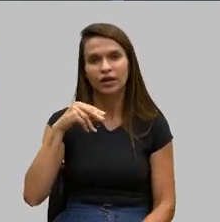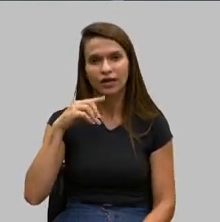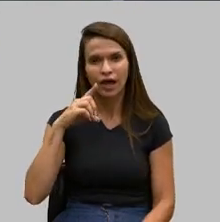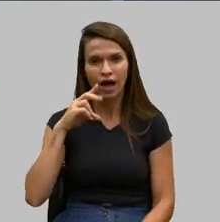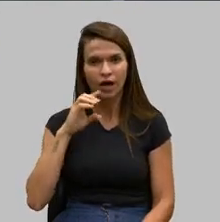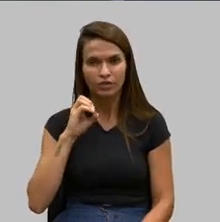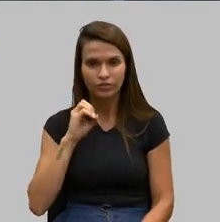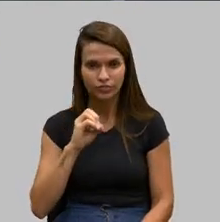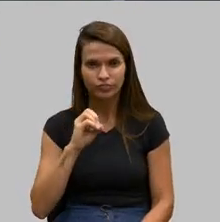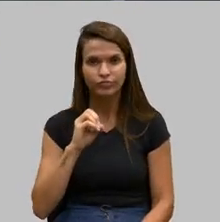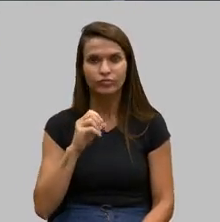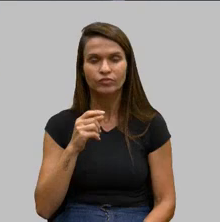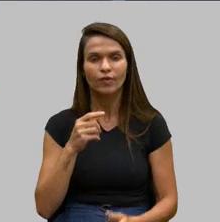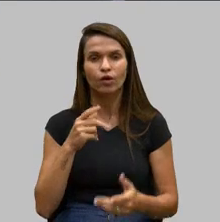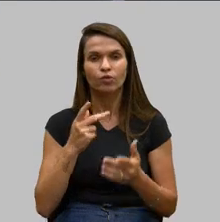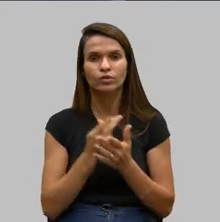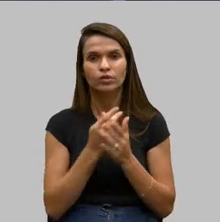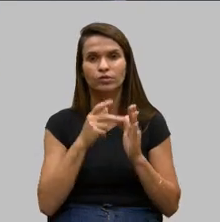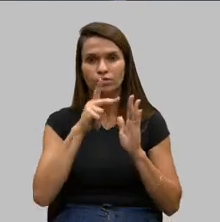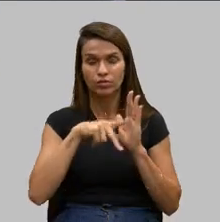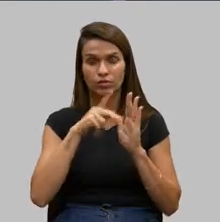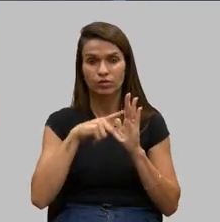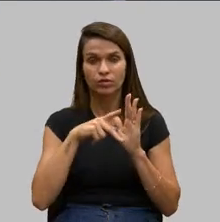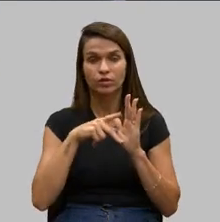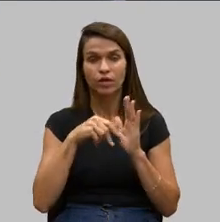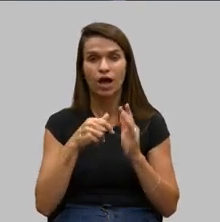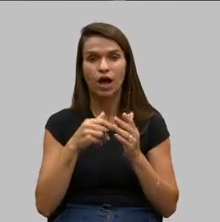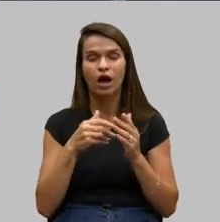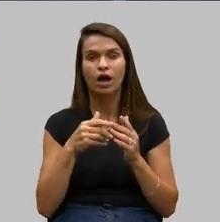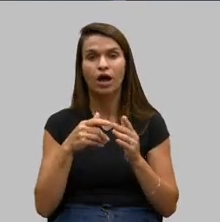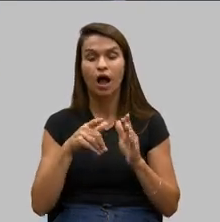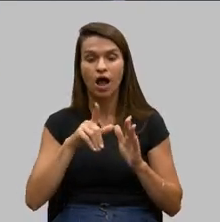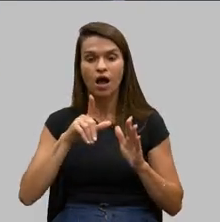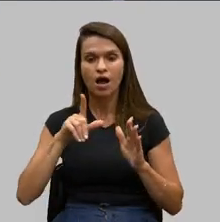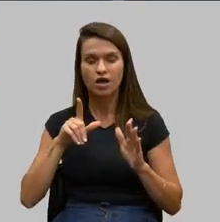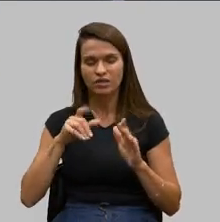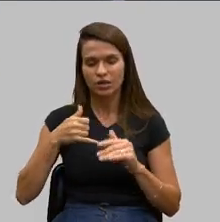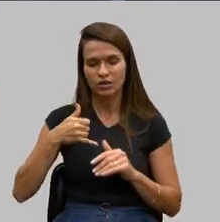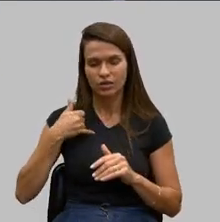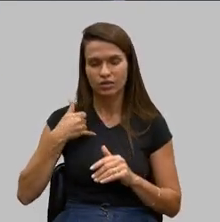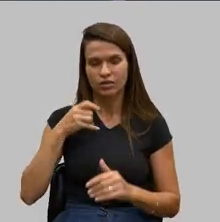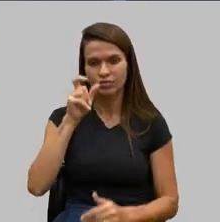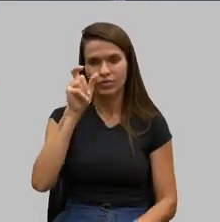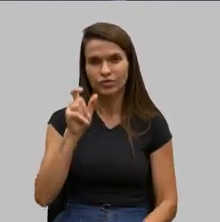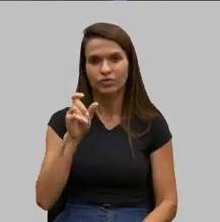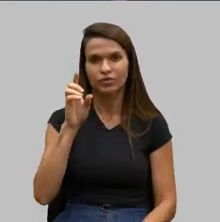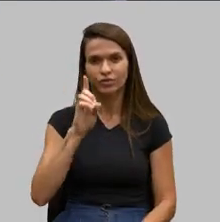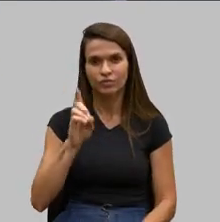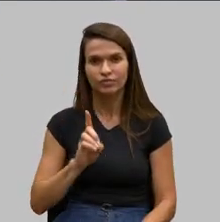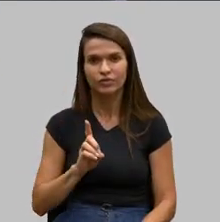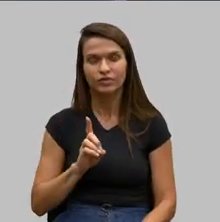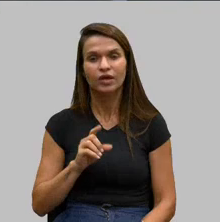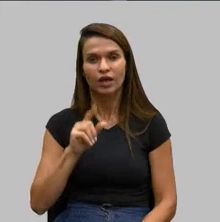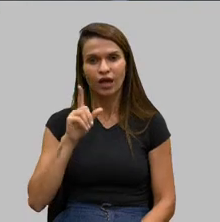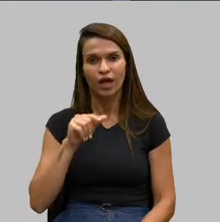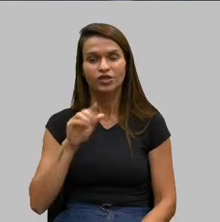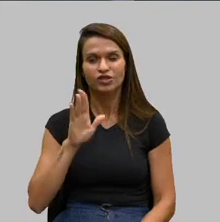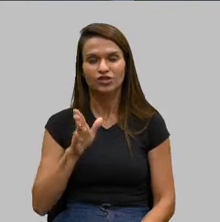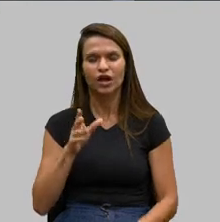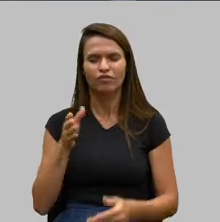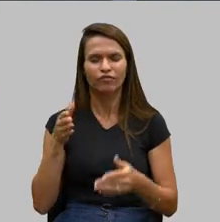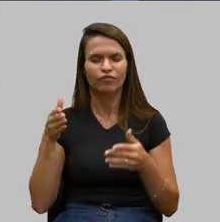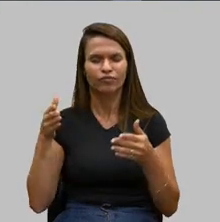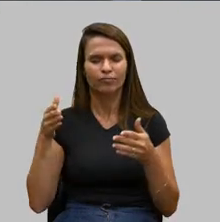projeto que justamente antecipa aí a idade da pessoa com deficiência para ser considerado idoso né estamos